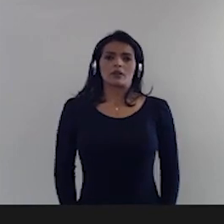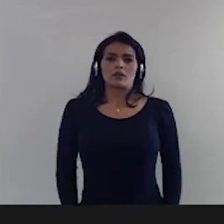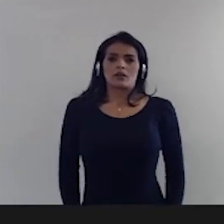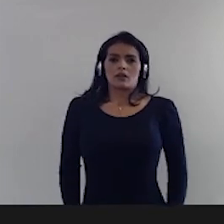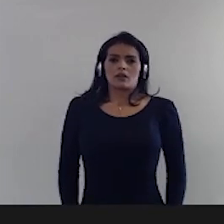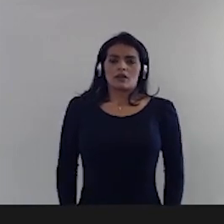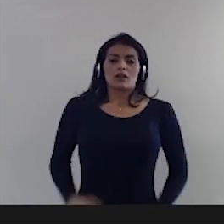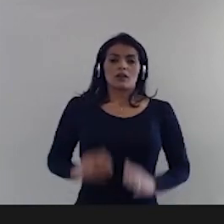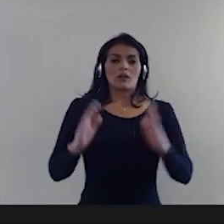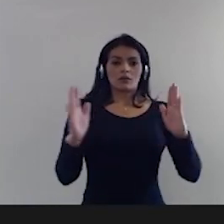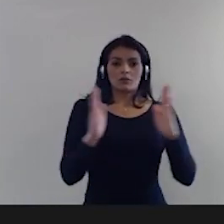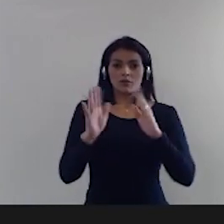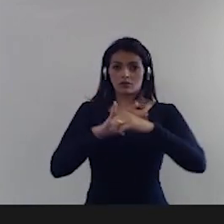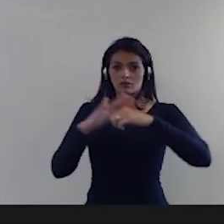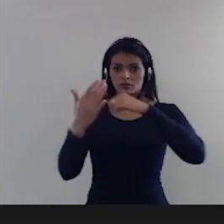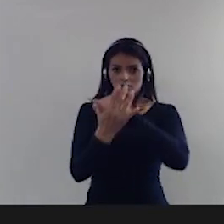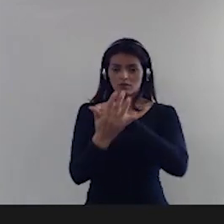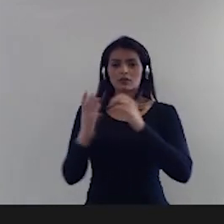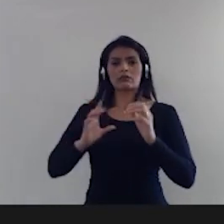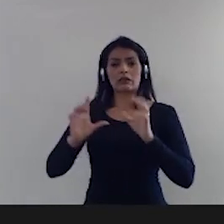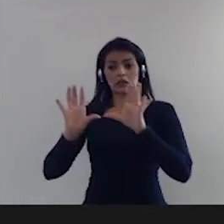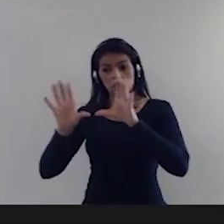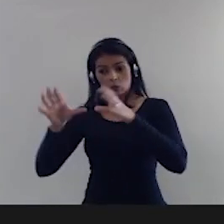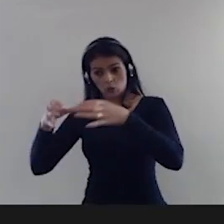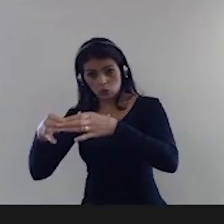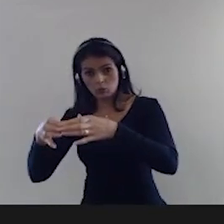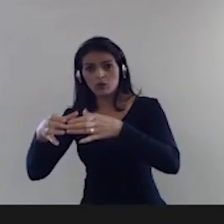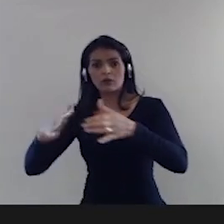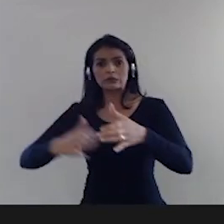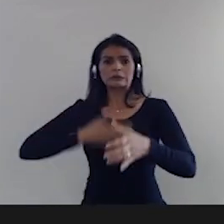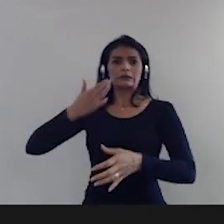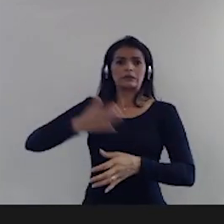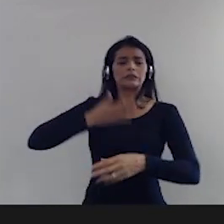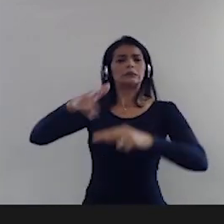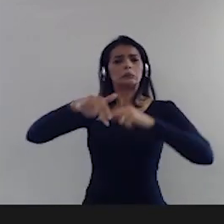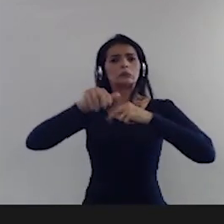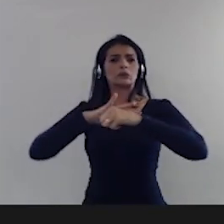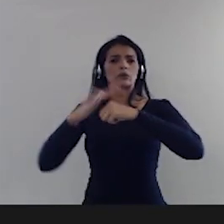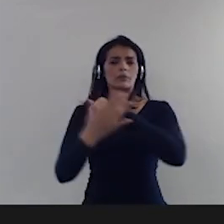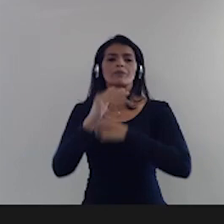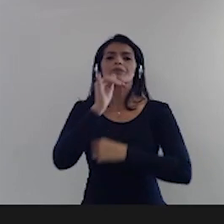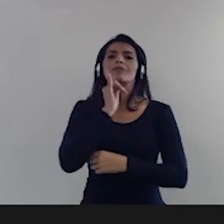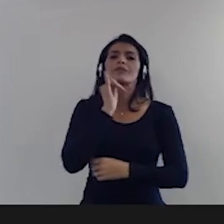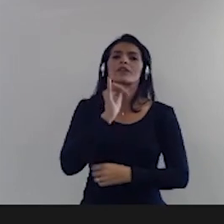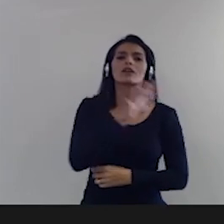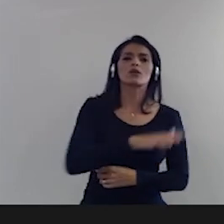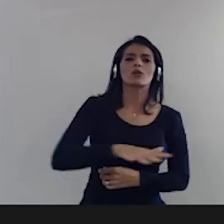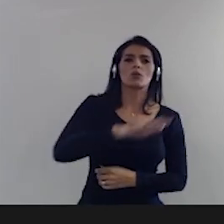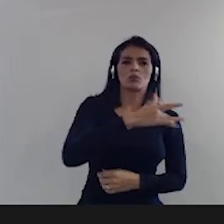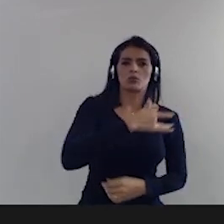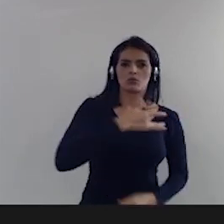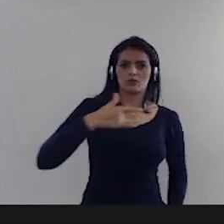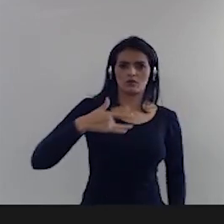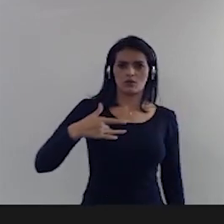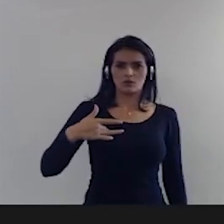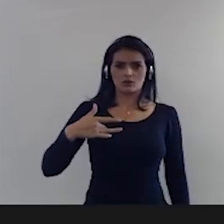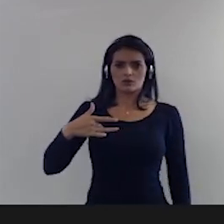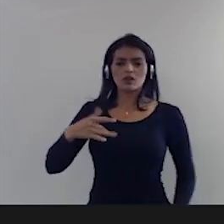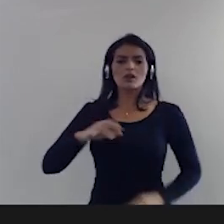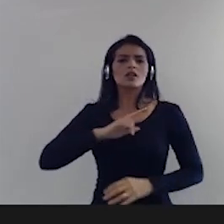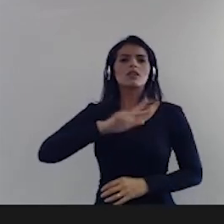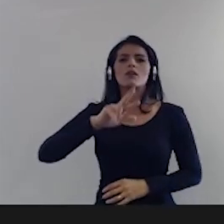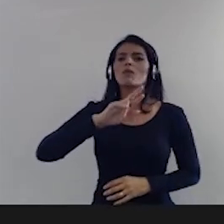são grupos que surgem nesse momento por causa da situação específica. Por exemplo, o grupo de saúde, que não são